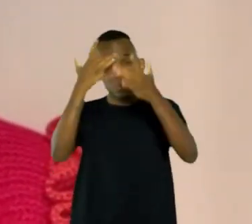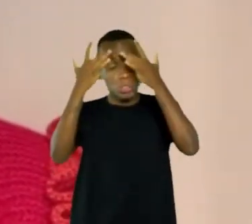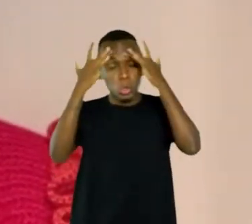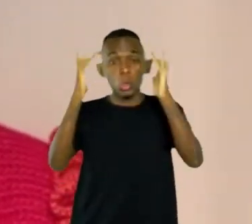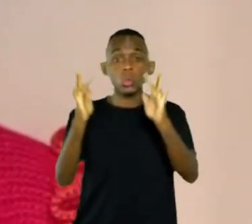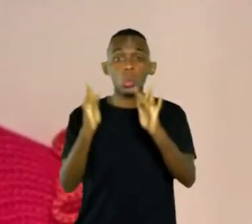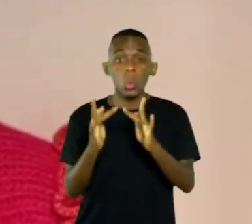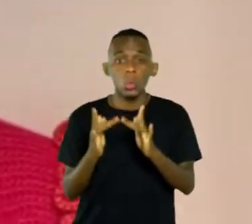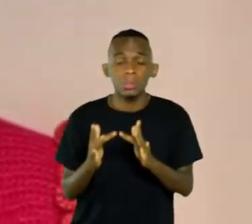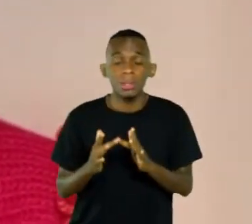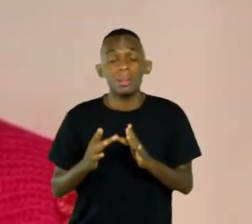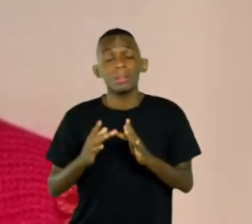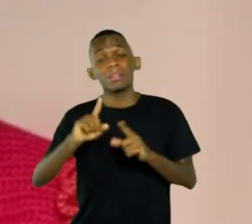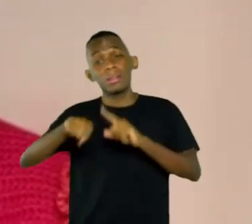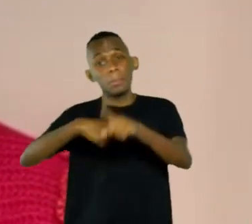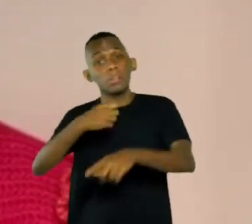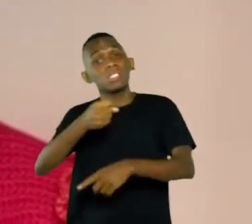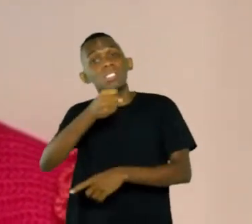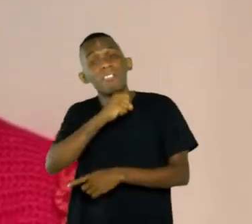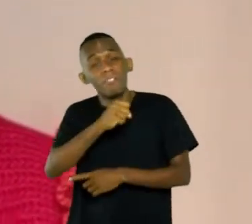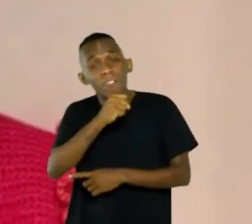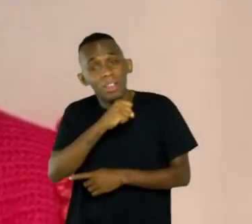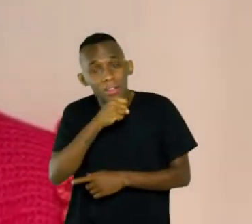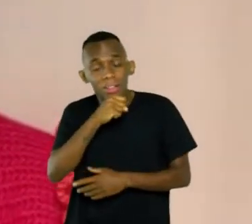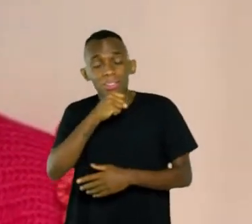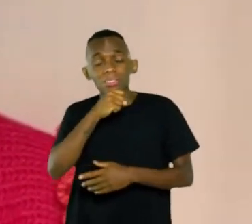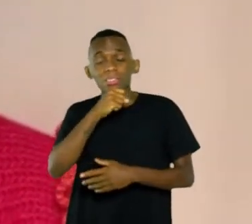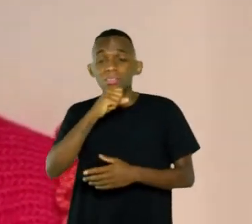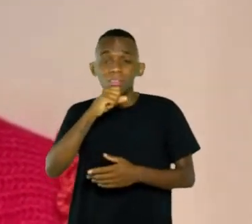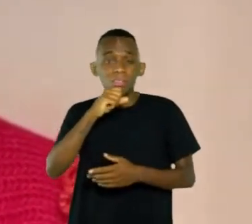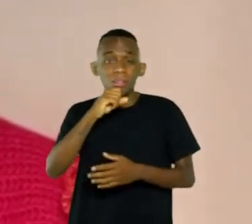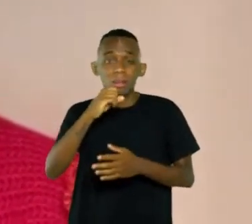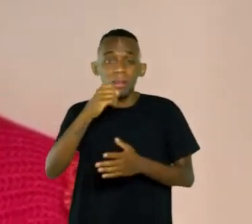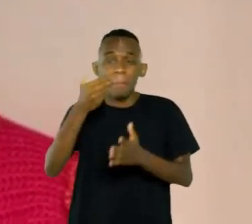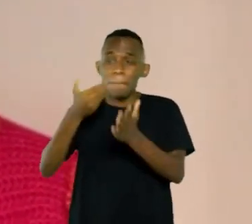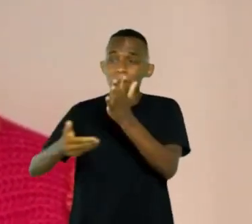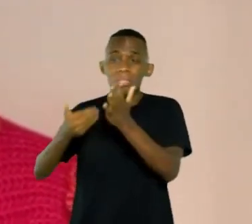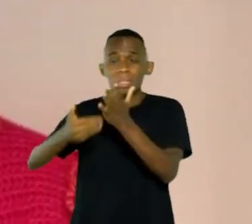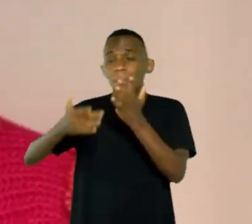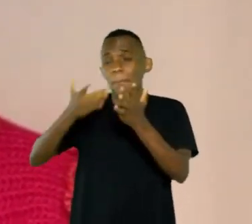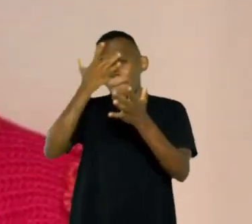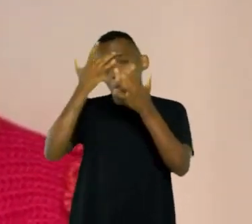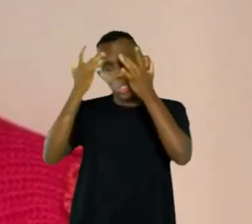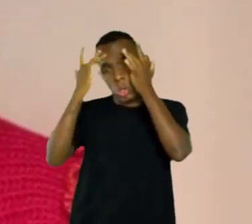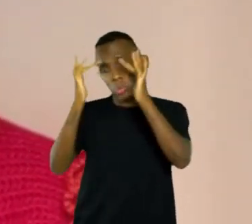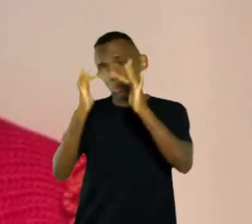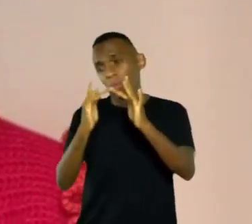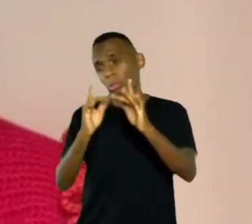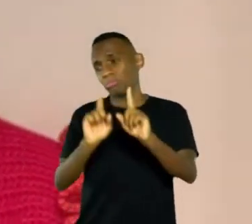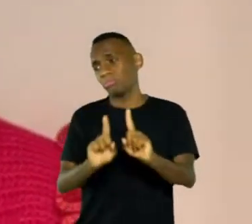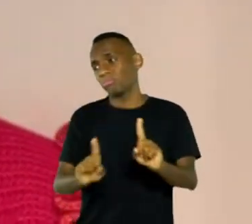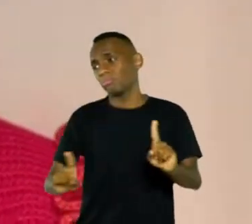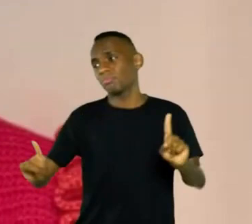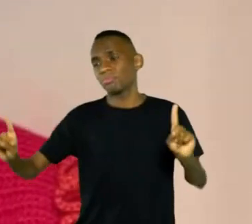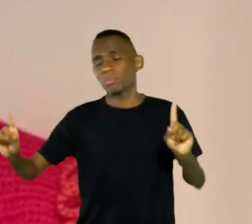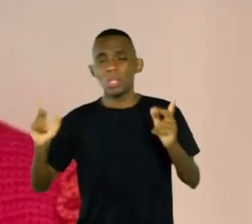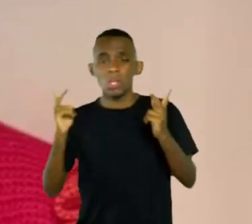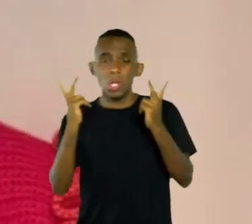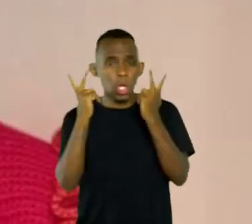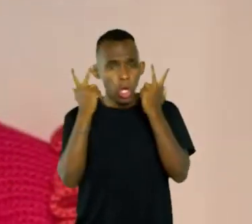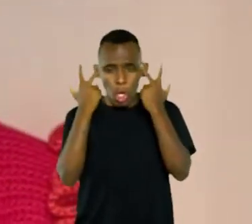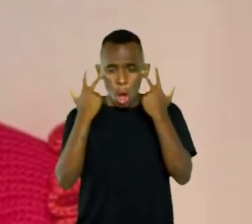gente envelhece, é natural que a gente perca pessoas. Mas é muito interessante quando você perde uma pessoa que você ama muito, porque